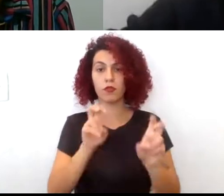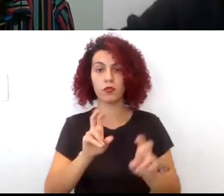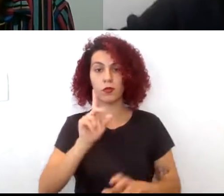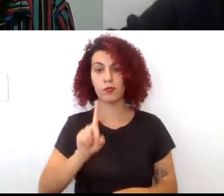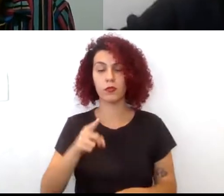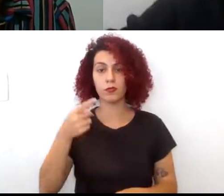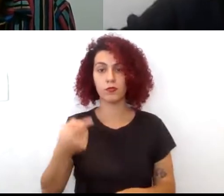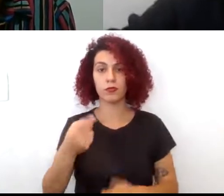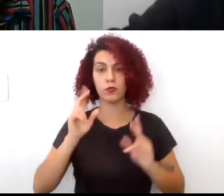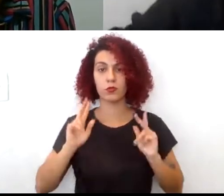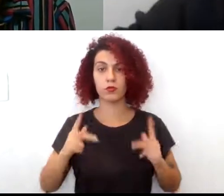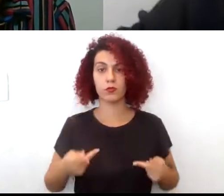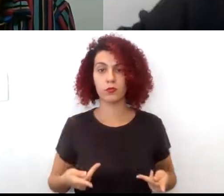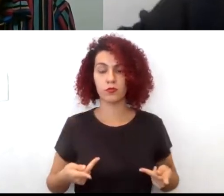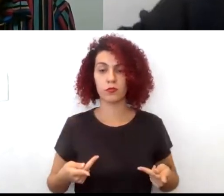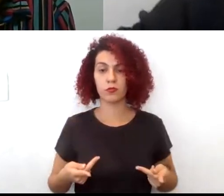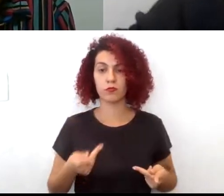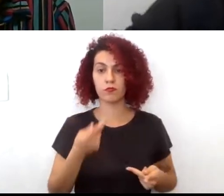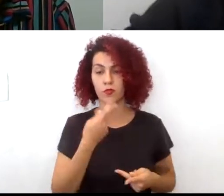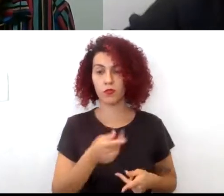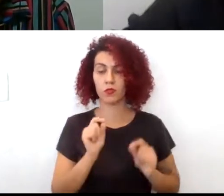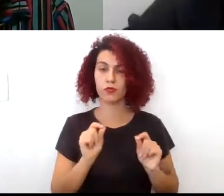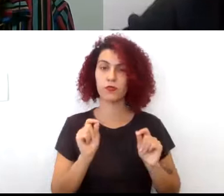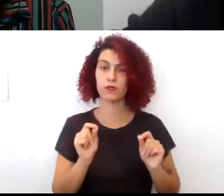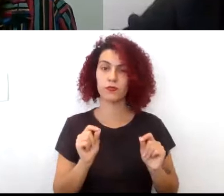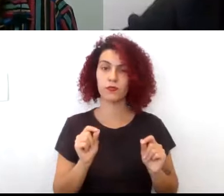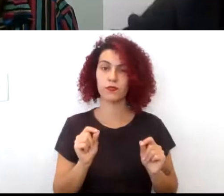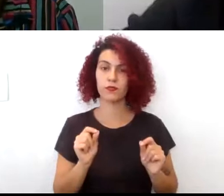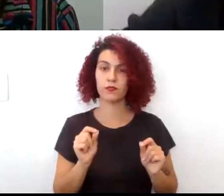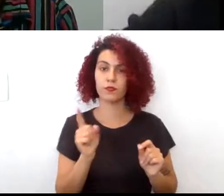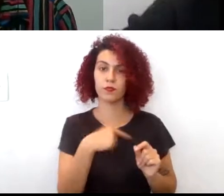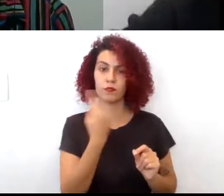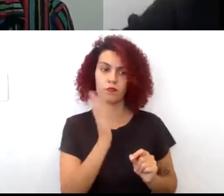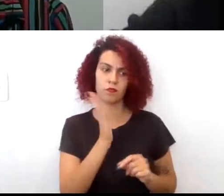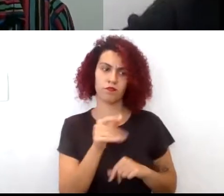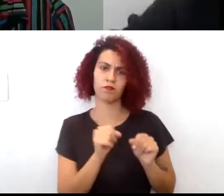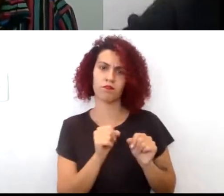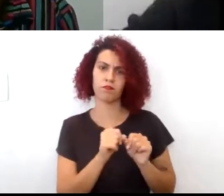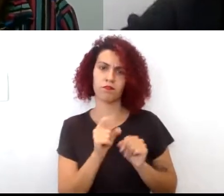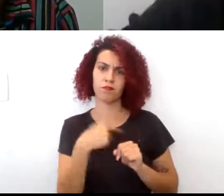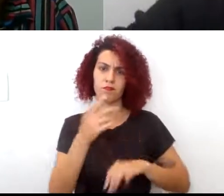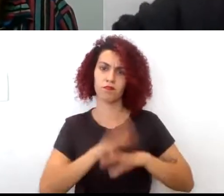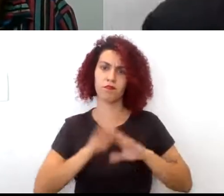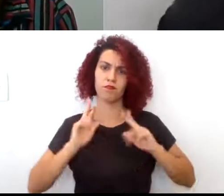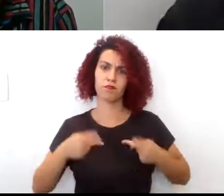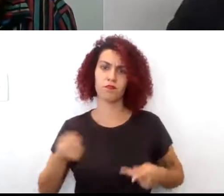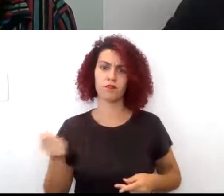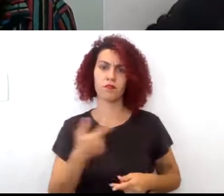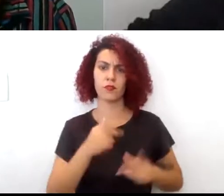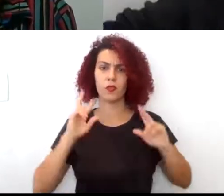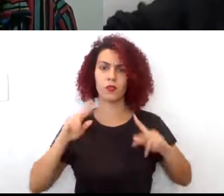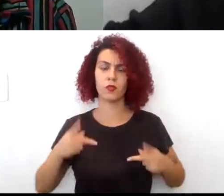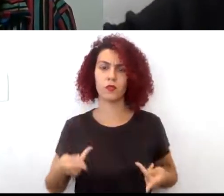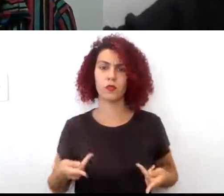tô trazendo Justamente que a gente vai capturar aquilo que a gente já faz nós somos muito mais humanos do que a humanidade